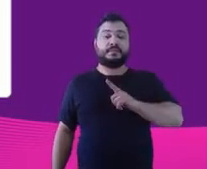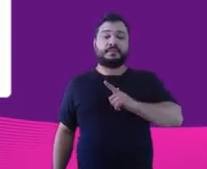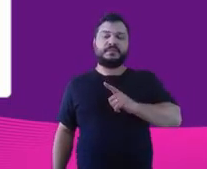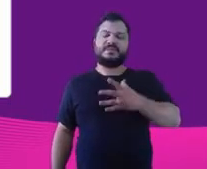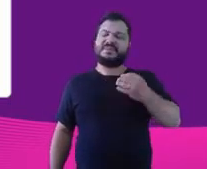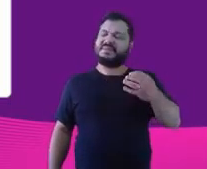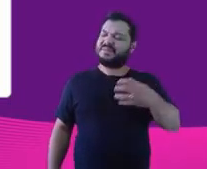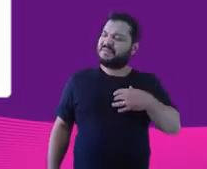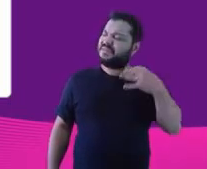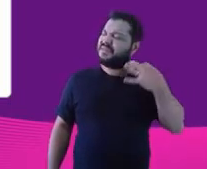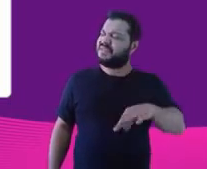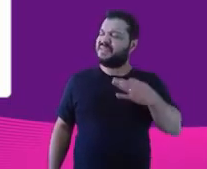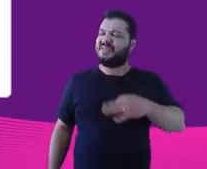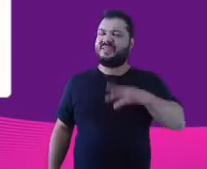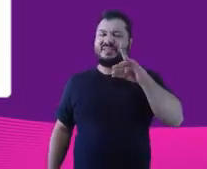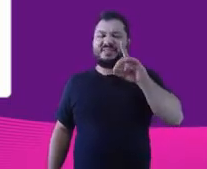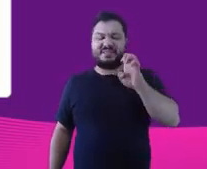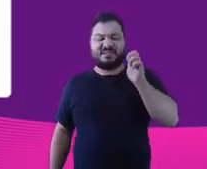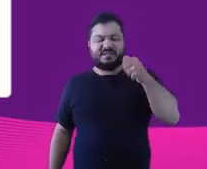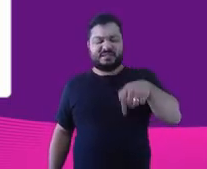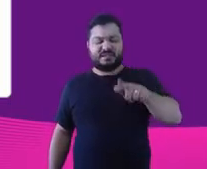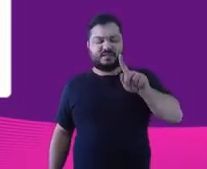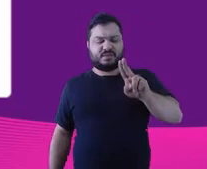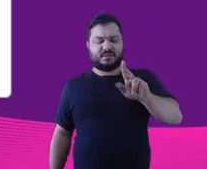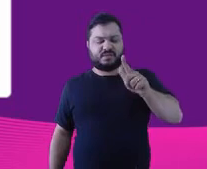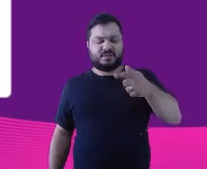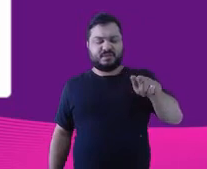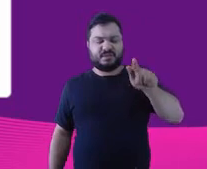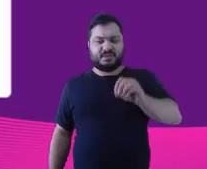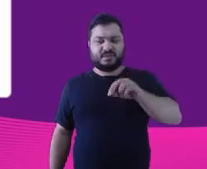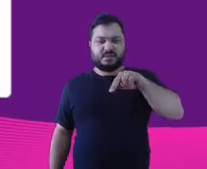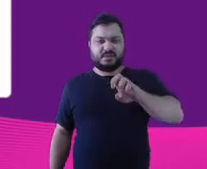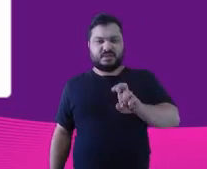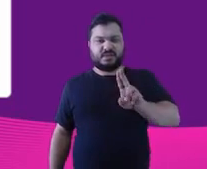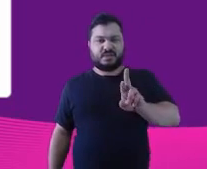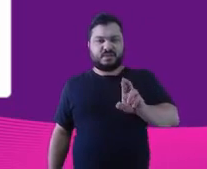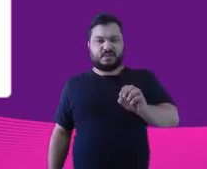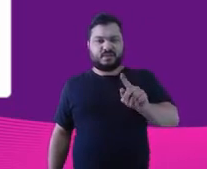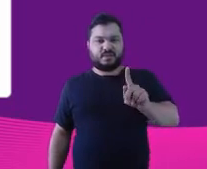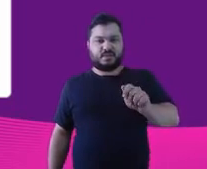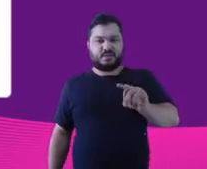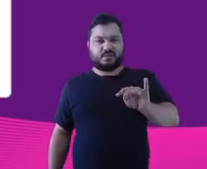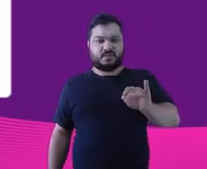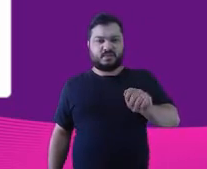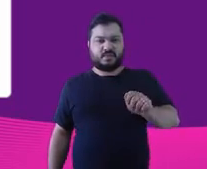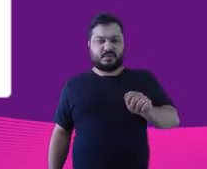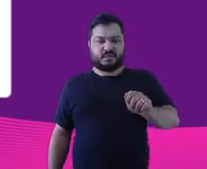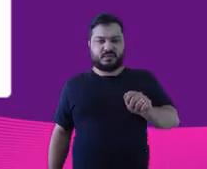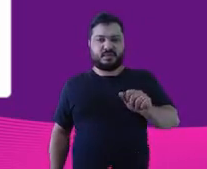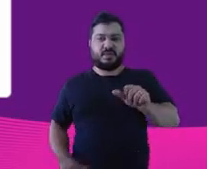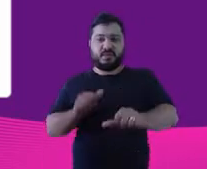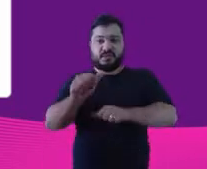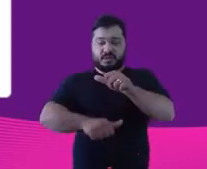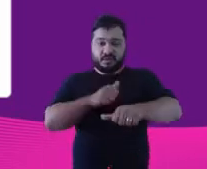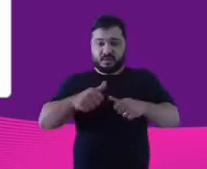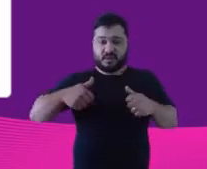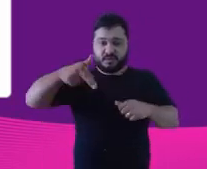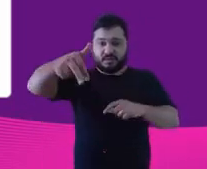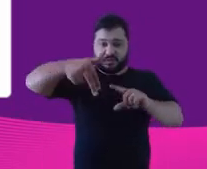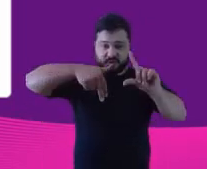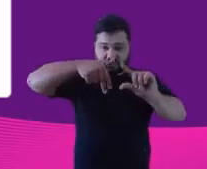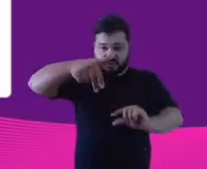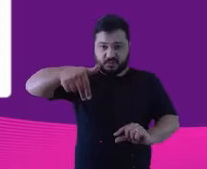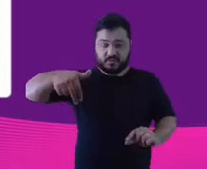dor, a deambulação, tinha um certo grau de neuropatia associada a essa alteração de mobilidade,